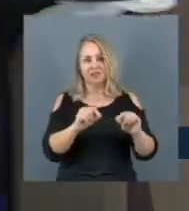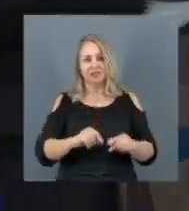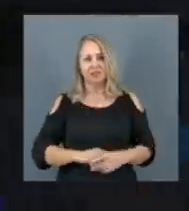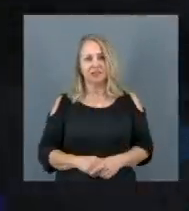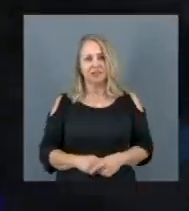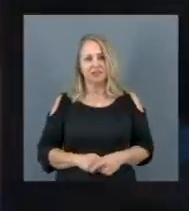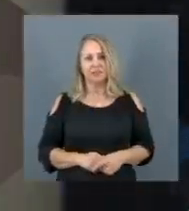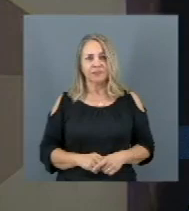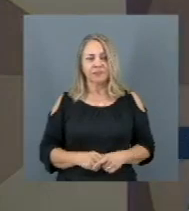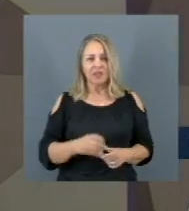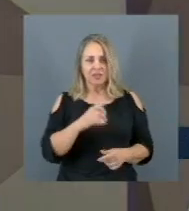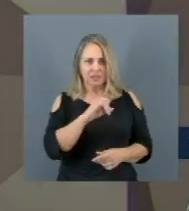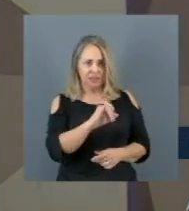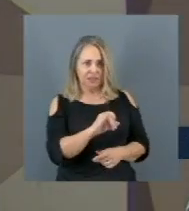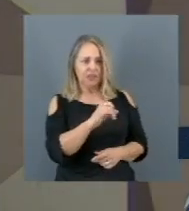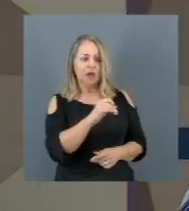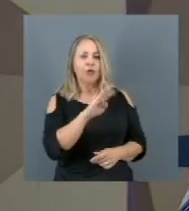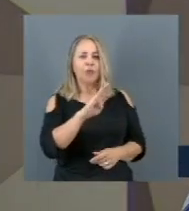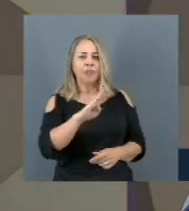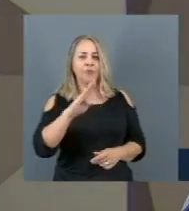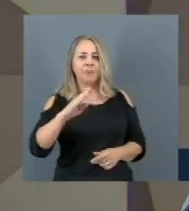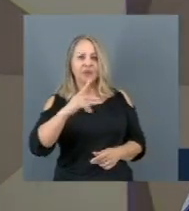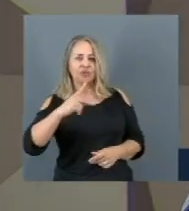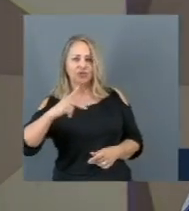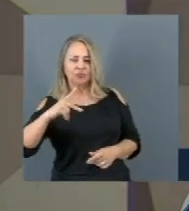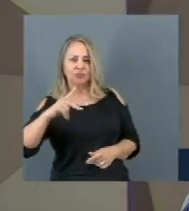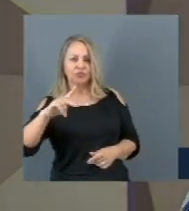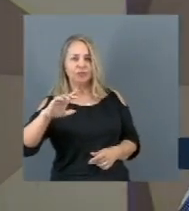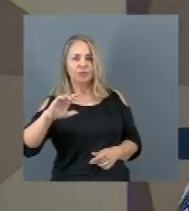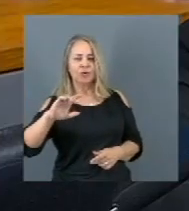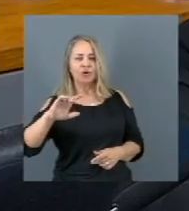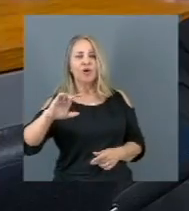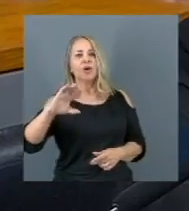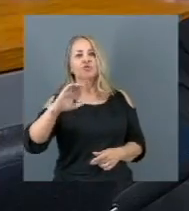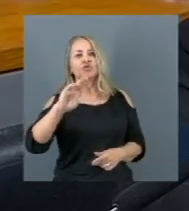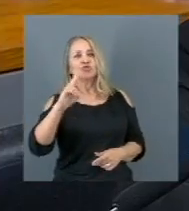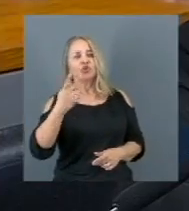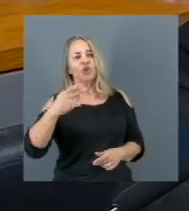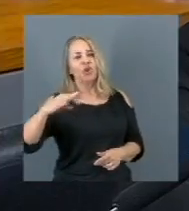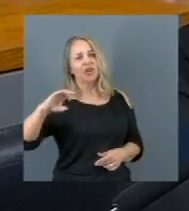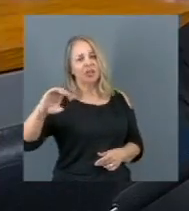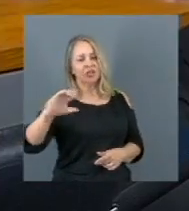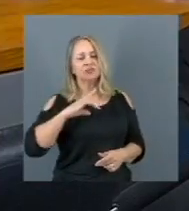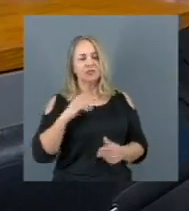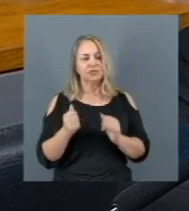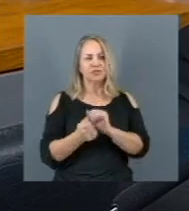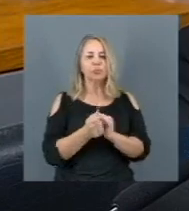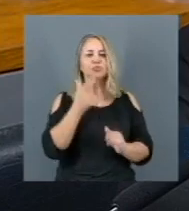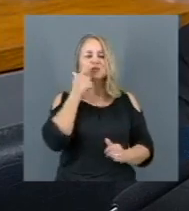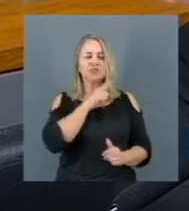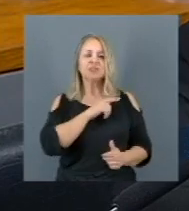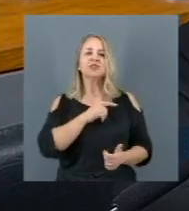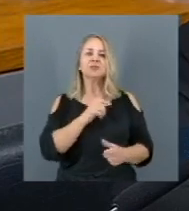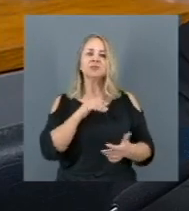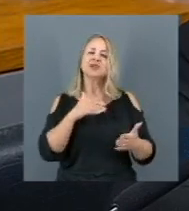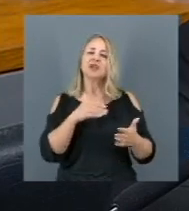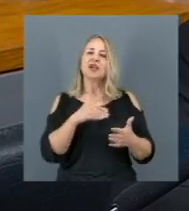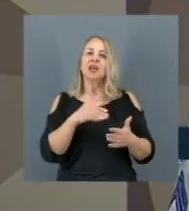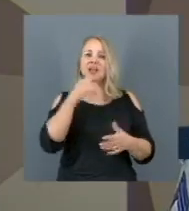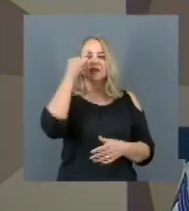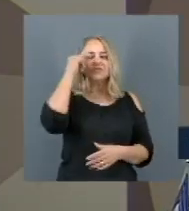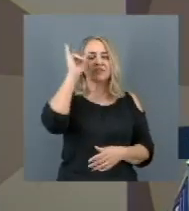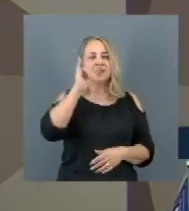Se o efetivo do BP Choc estivesse empenhado, nós teríamos evitado. Se o do BP Choque tivesse empenhado, seria em torno disso mais ou menos o quê? 200